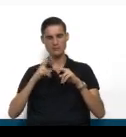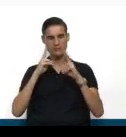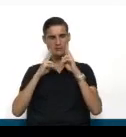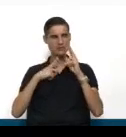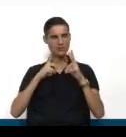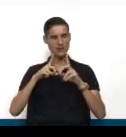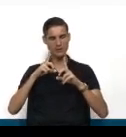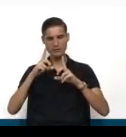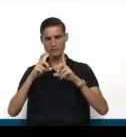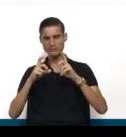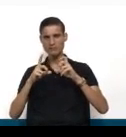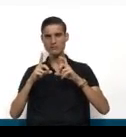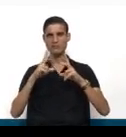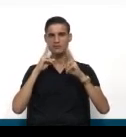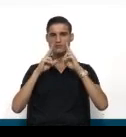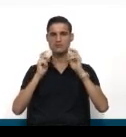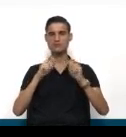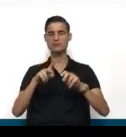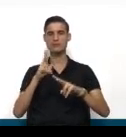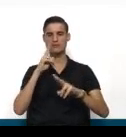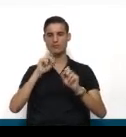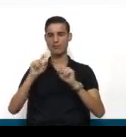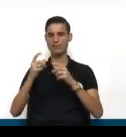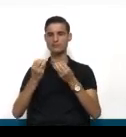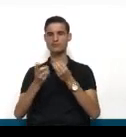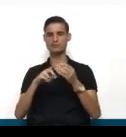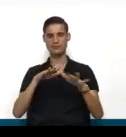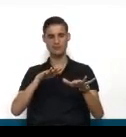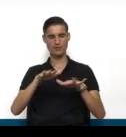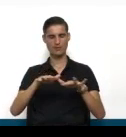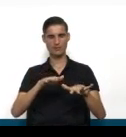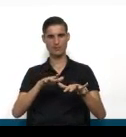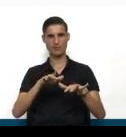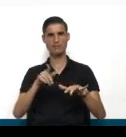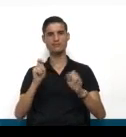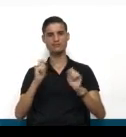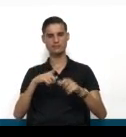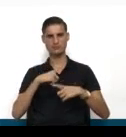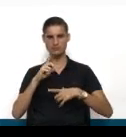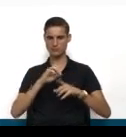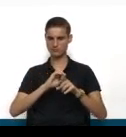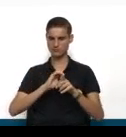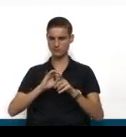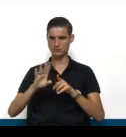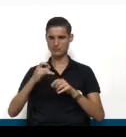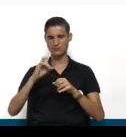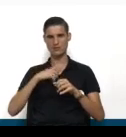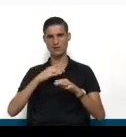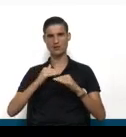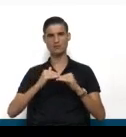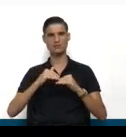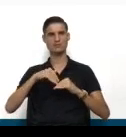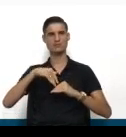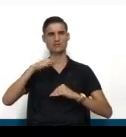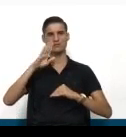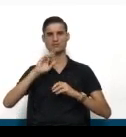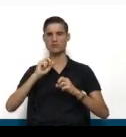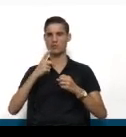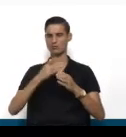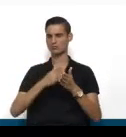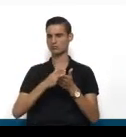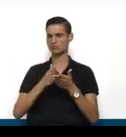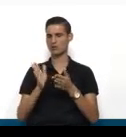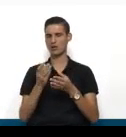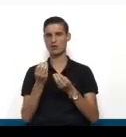representação vai ilustrar isso. Esse movimento, ele pode ser, né, puxado em cima, em algum ponto, e quando